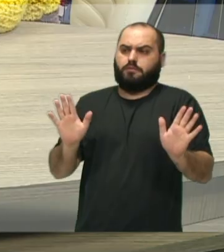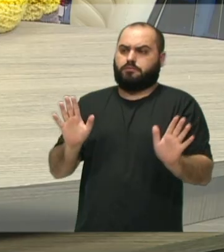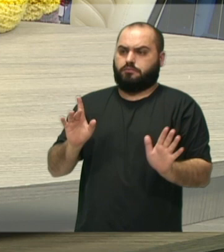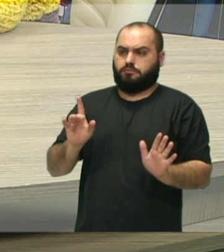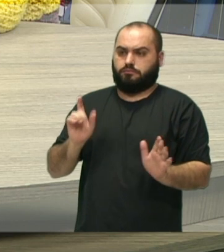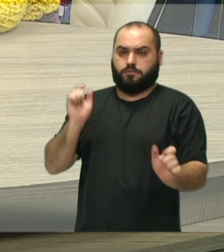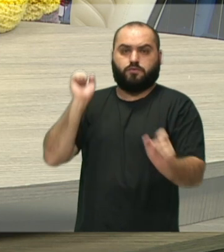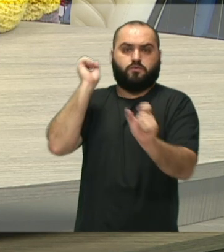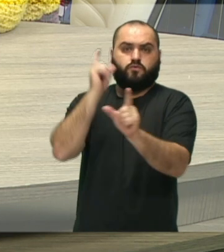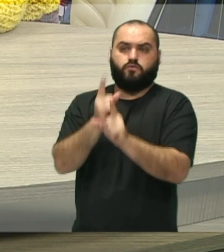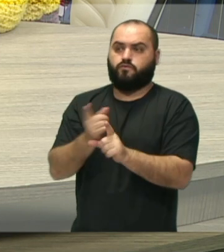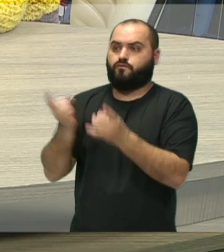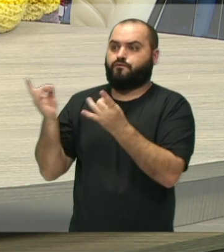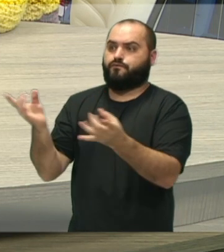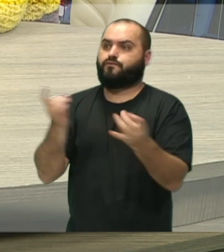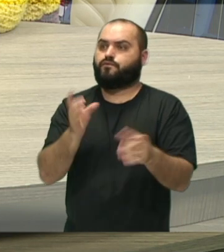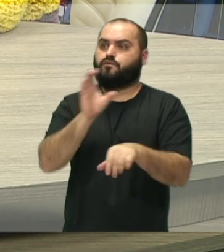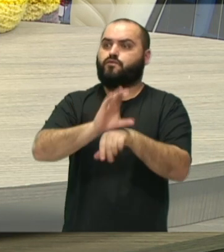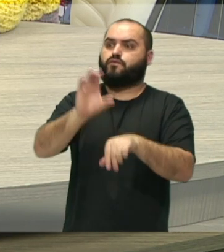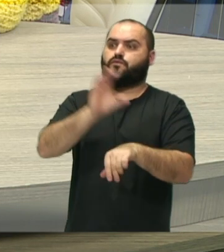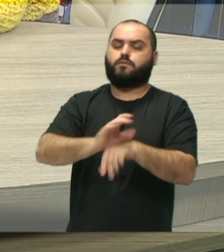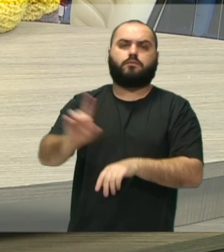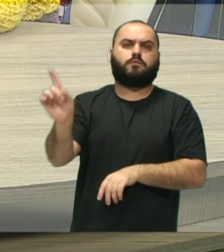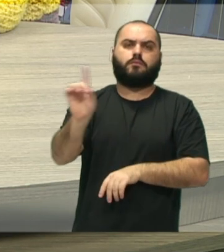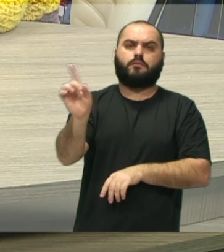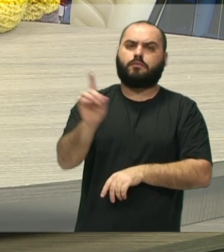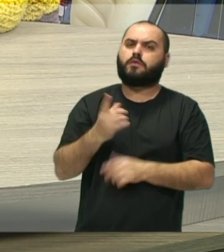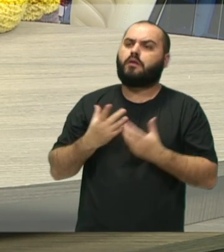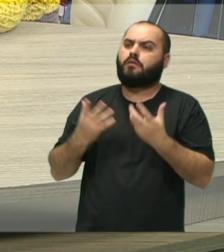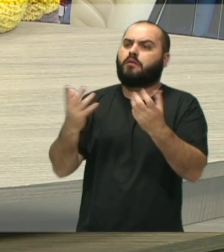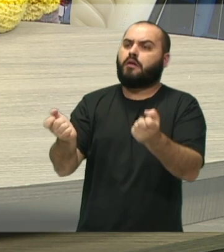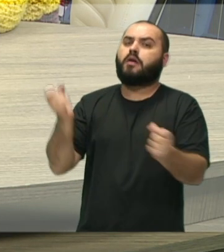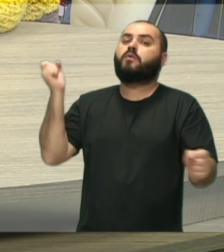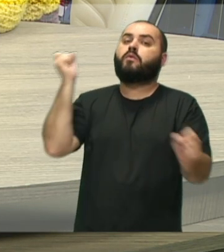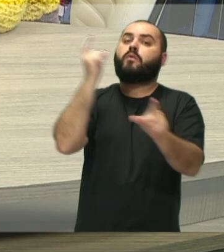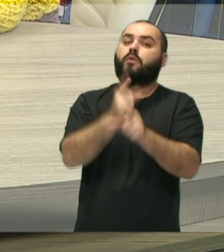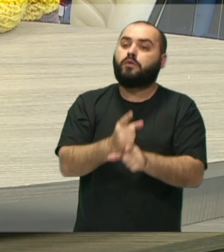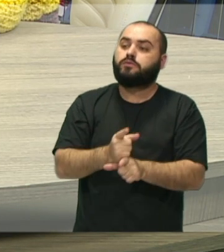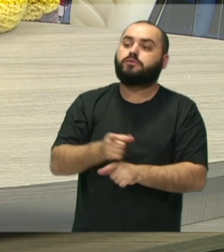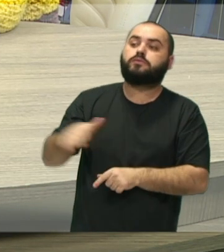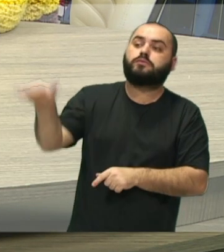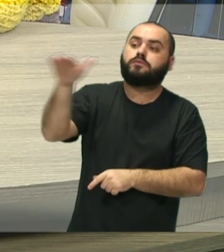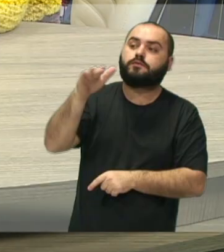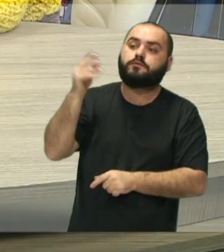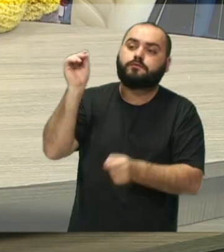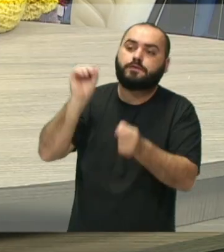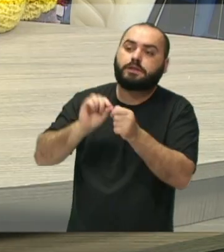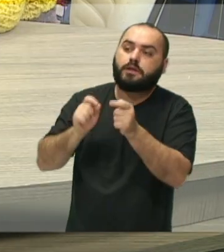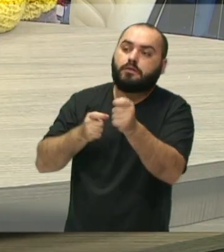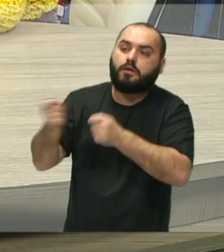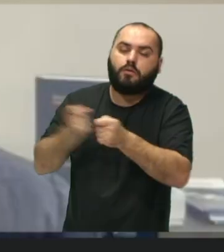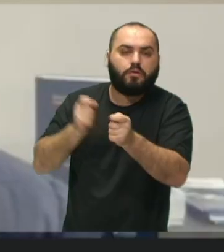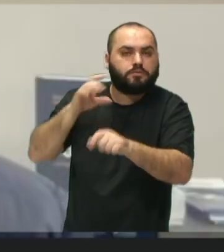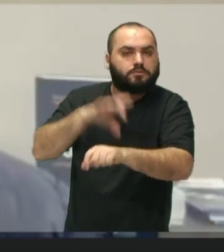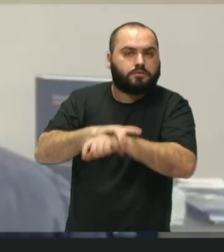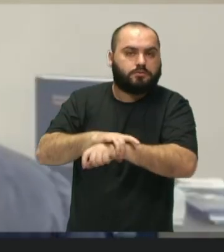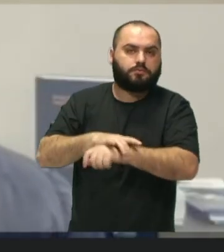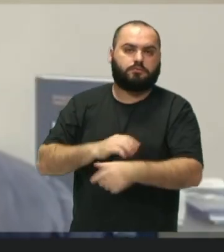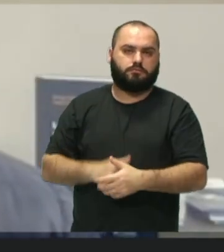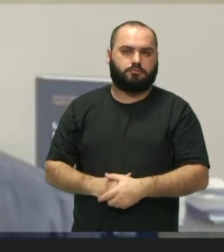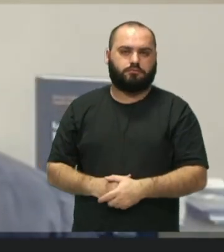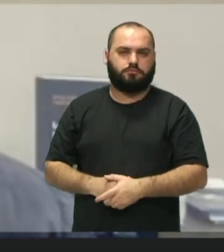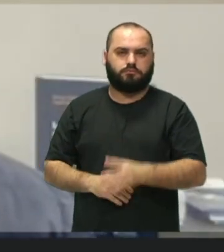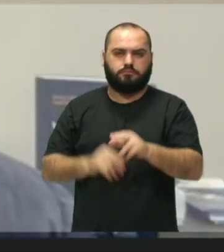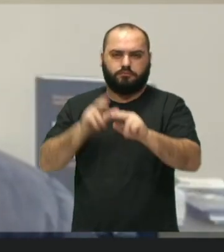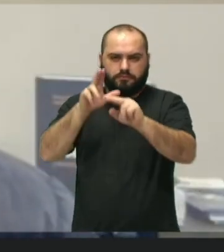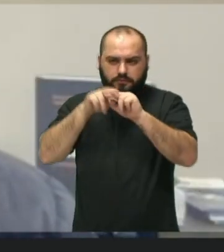um encontro para vender um curso, né? Nós queremos fazer um encontro para que eles façam negócios, né? E com segurança. Então a gente vai